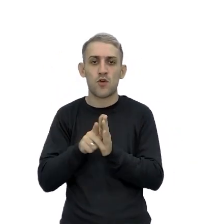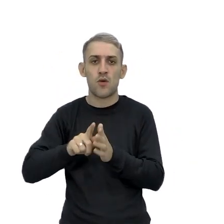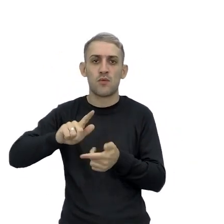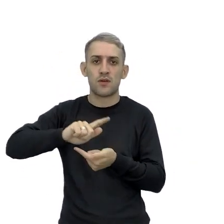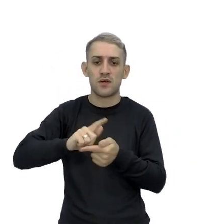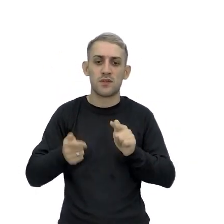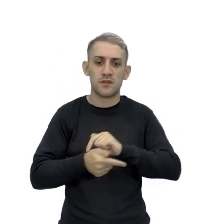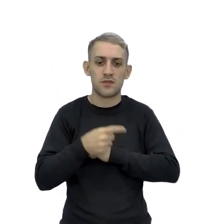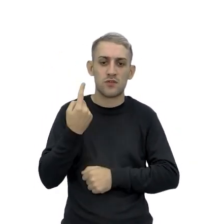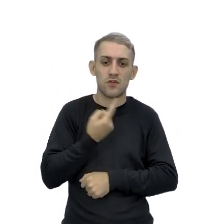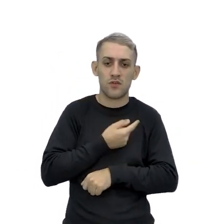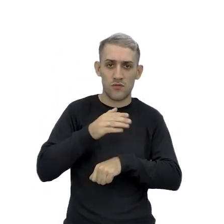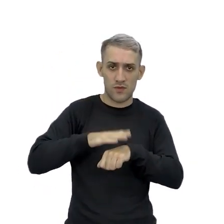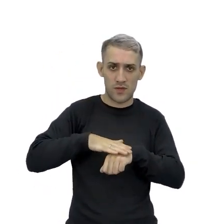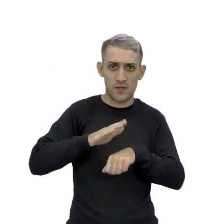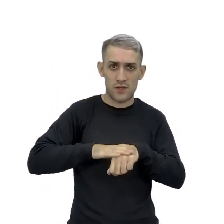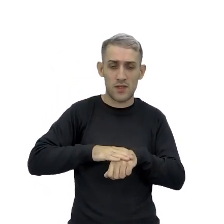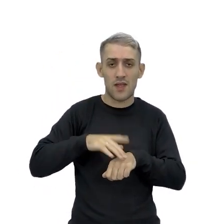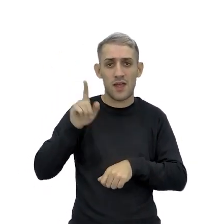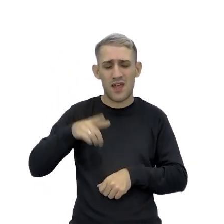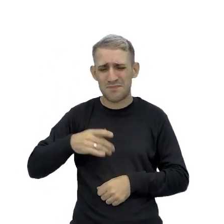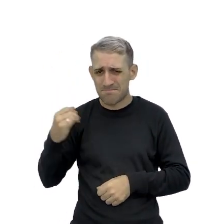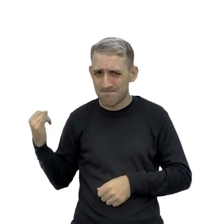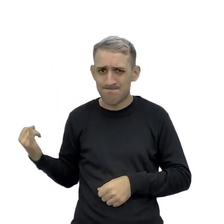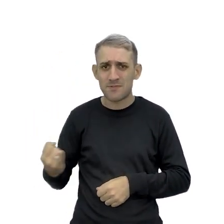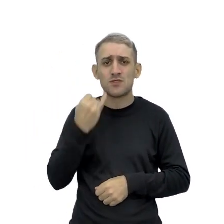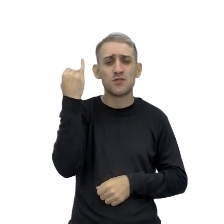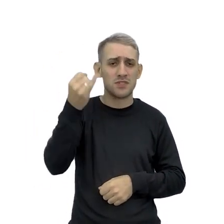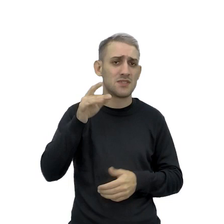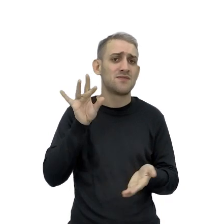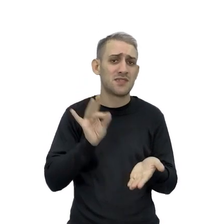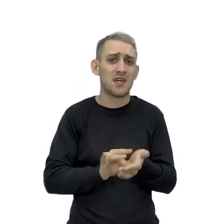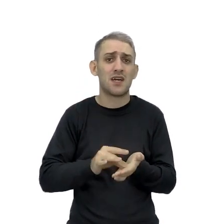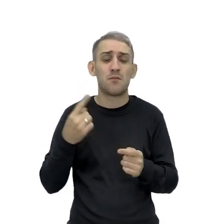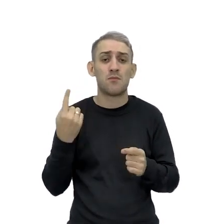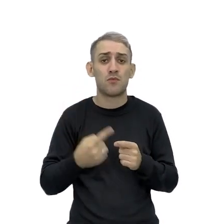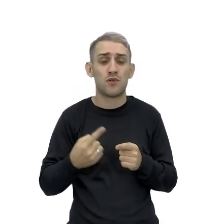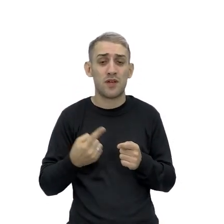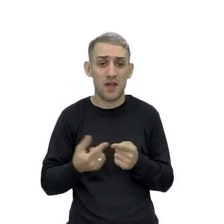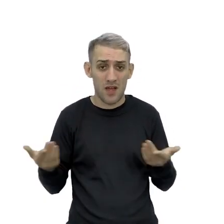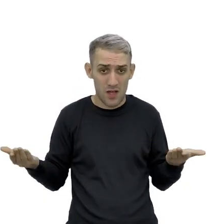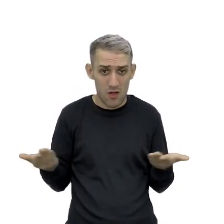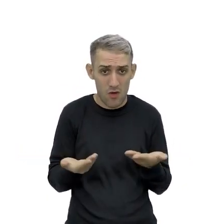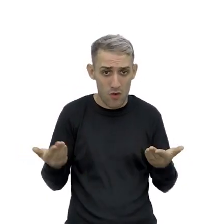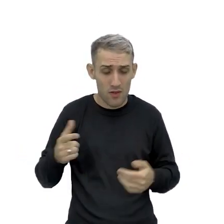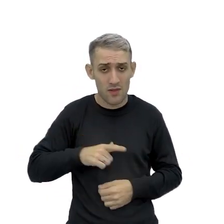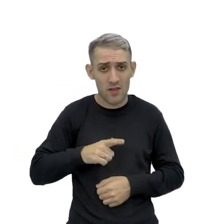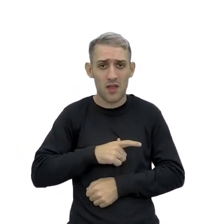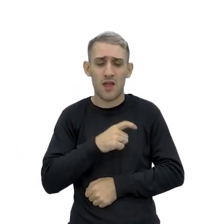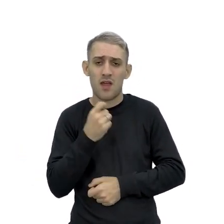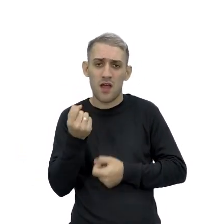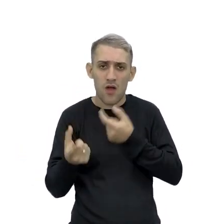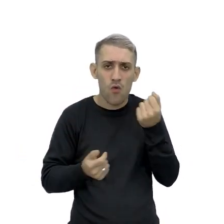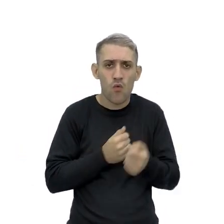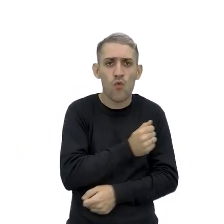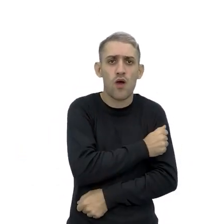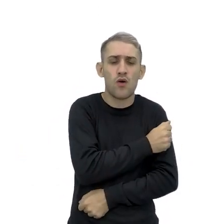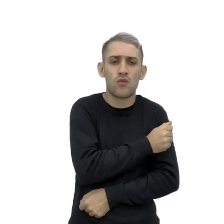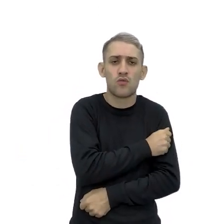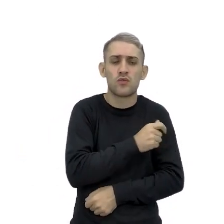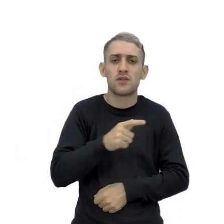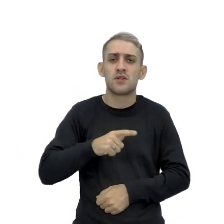nós temos feito. E isso é de fundamental importância, visto que nesse momento nós temos alunos que, como passaram